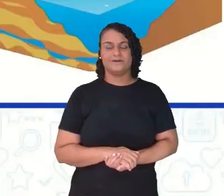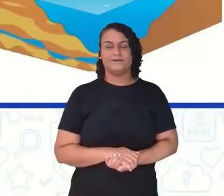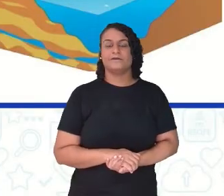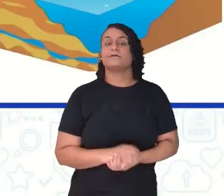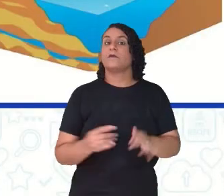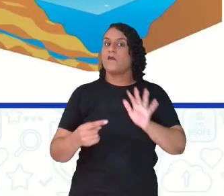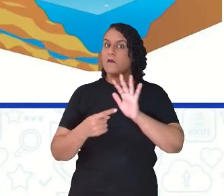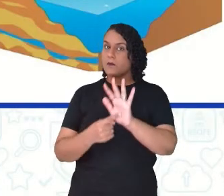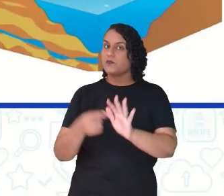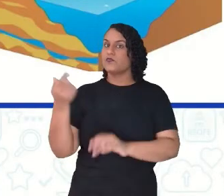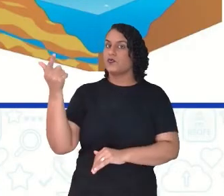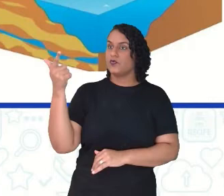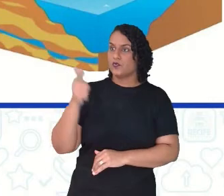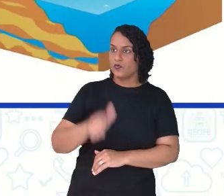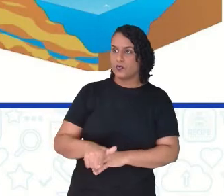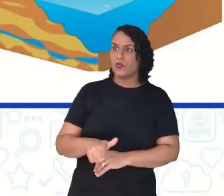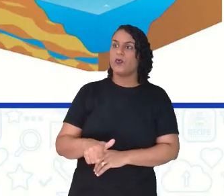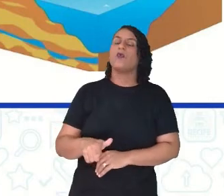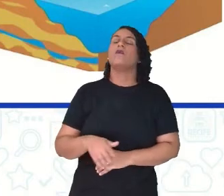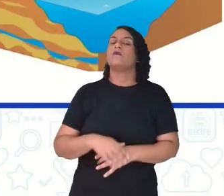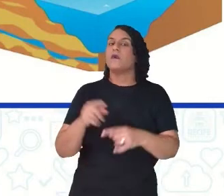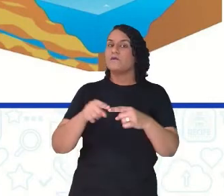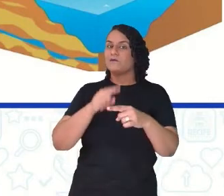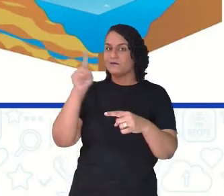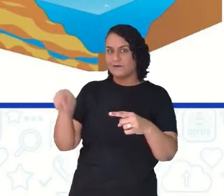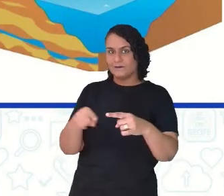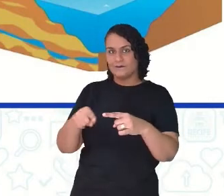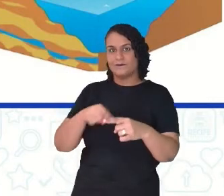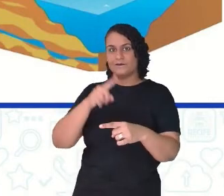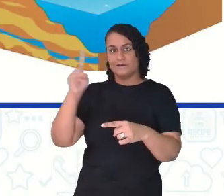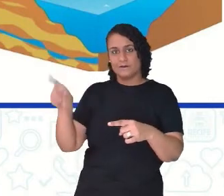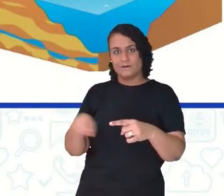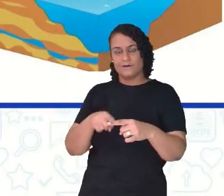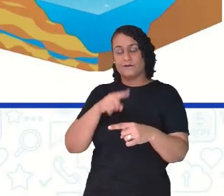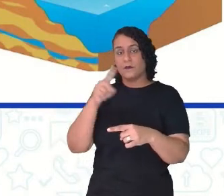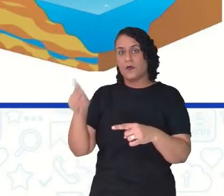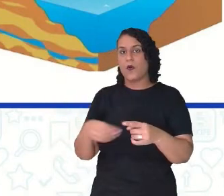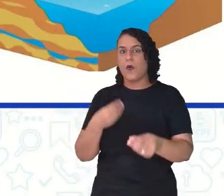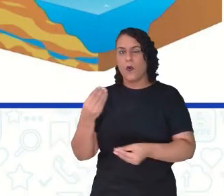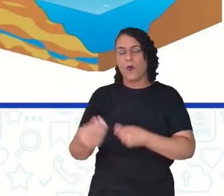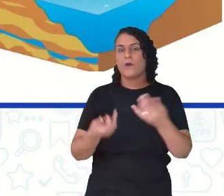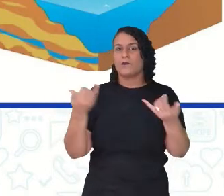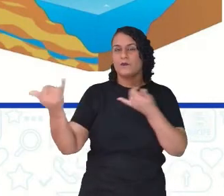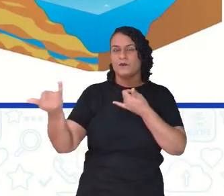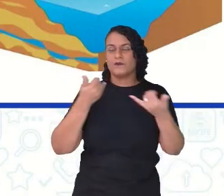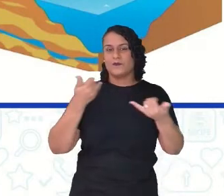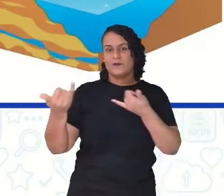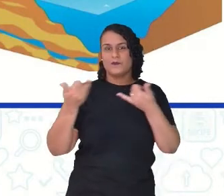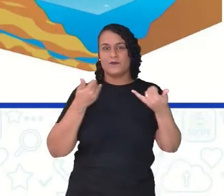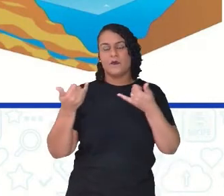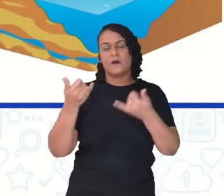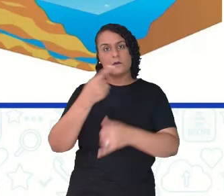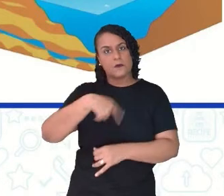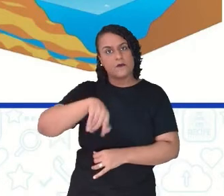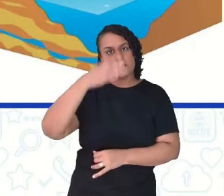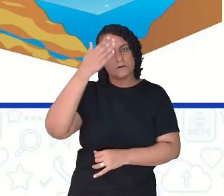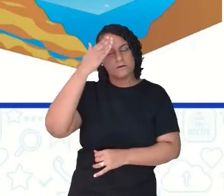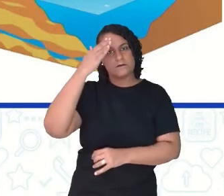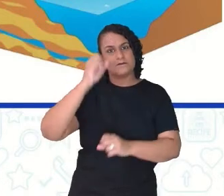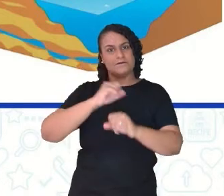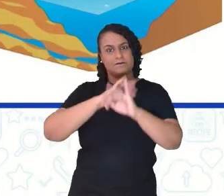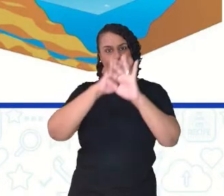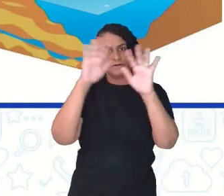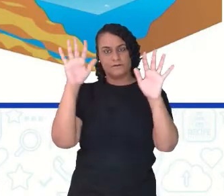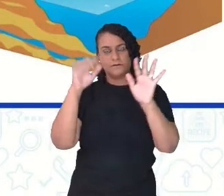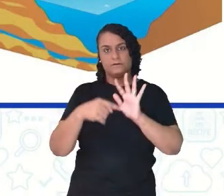trazendo mais uma vez, falar do ciclo da água, através aí de uma informação para vocês entenderem. E aí eu